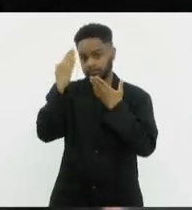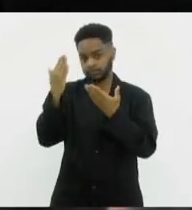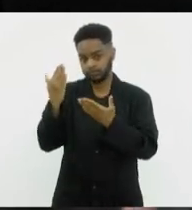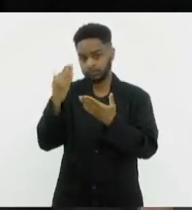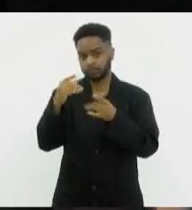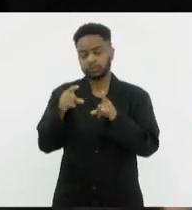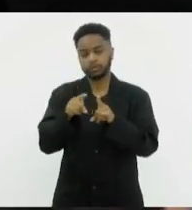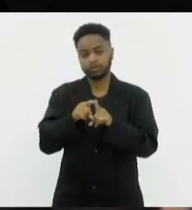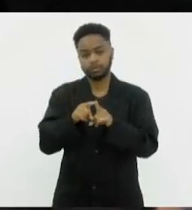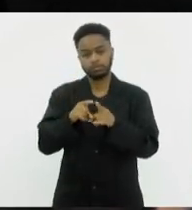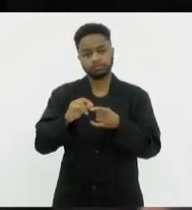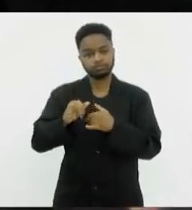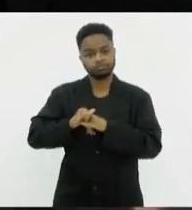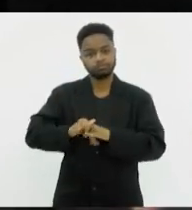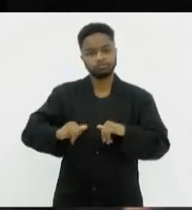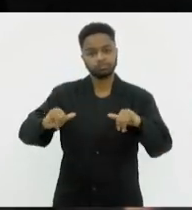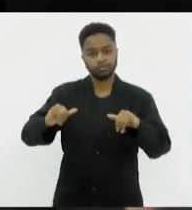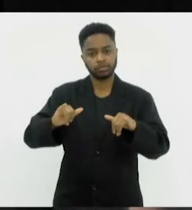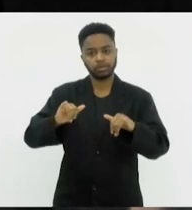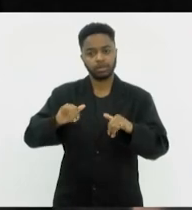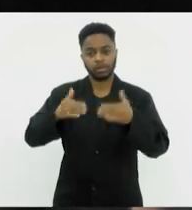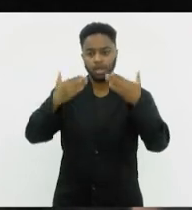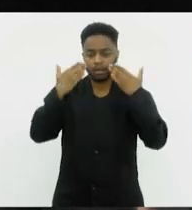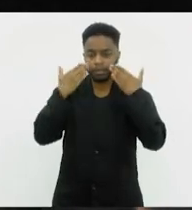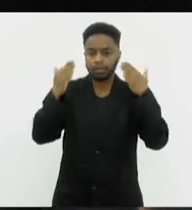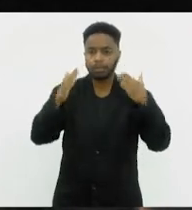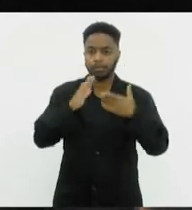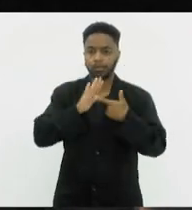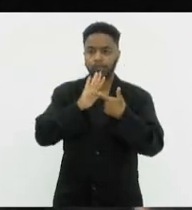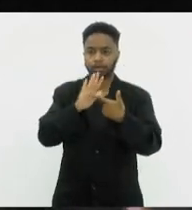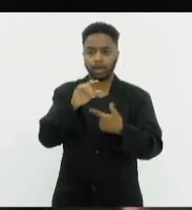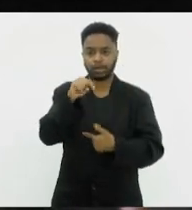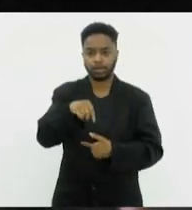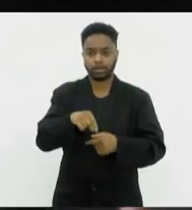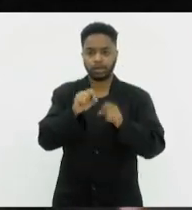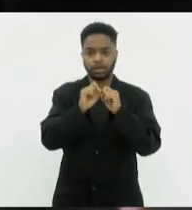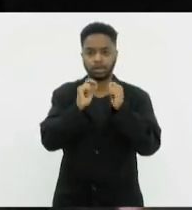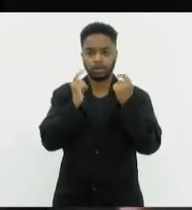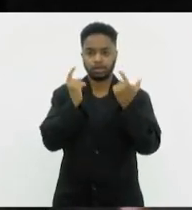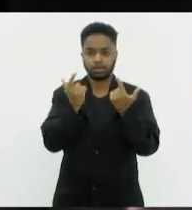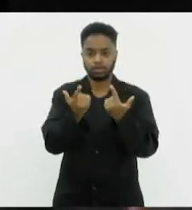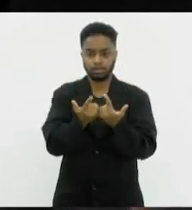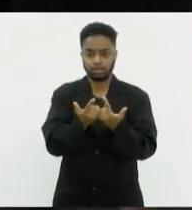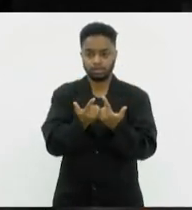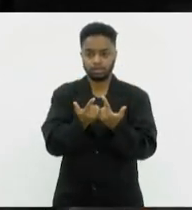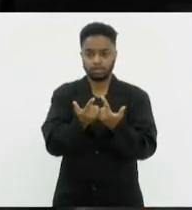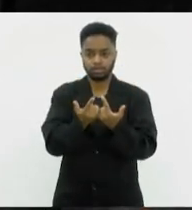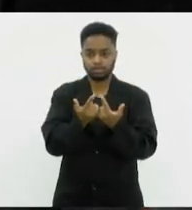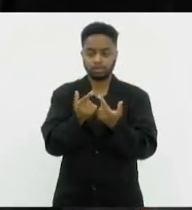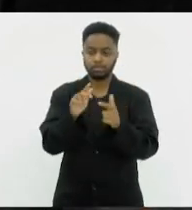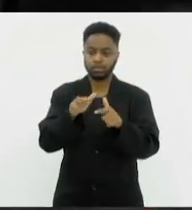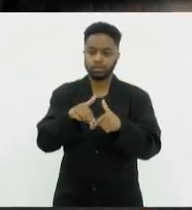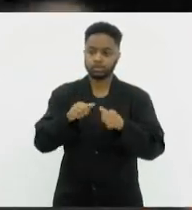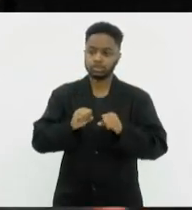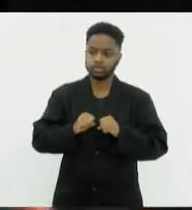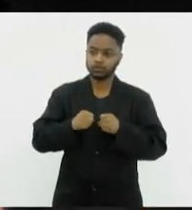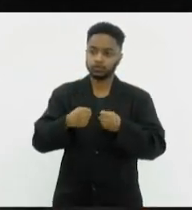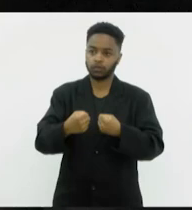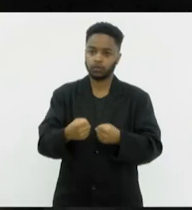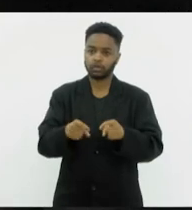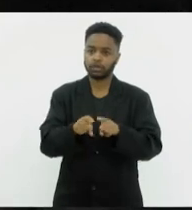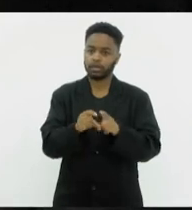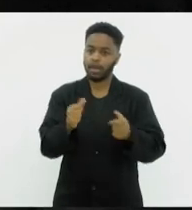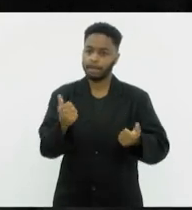um reconhecimento de público aqui na Assembleia Legislativa a todo o empenho, o apoio e